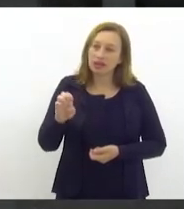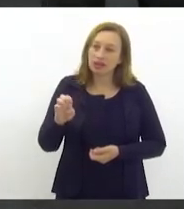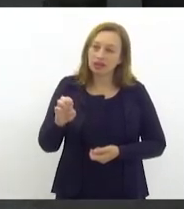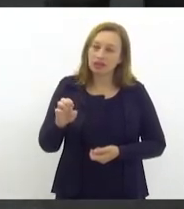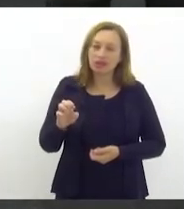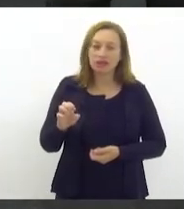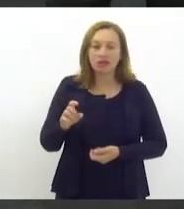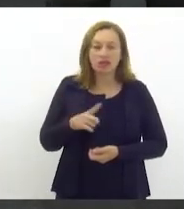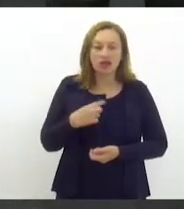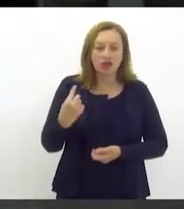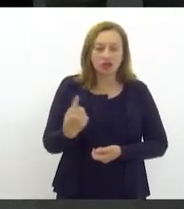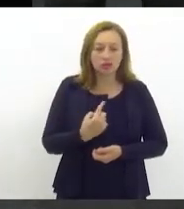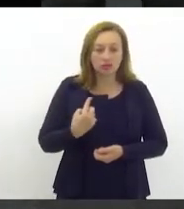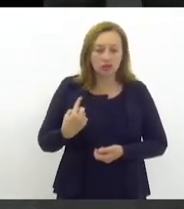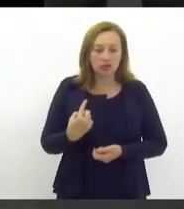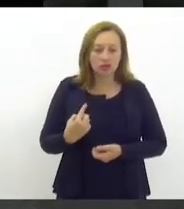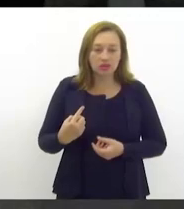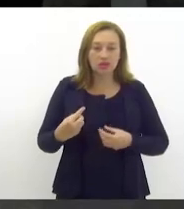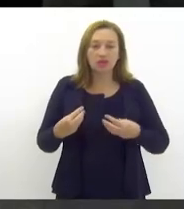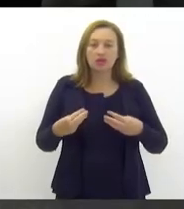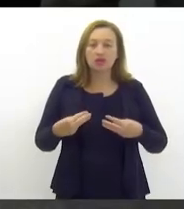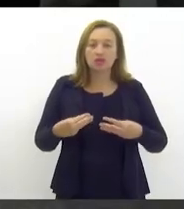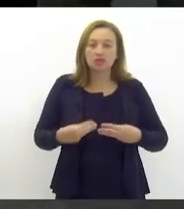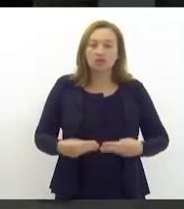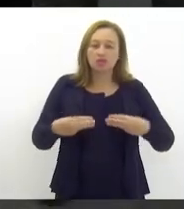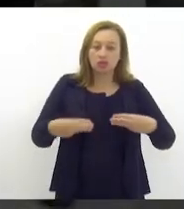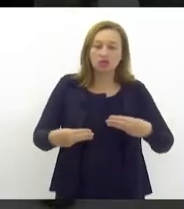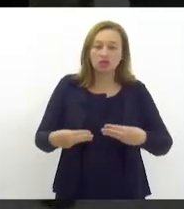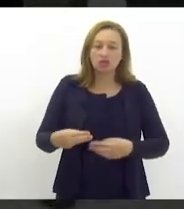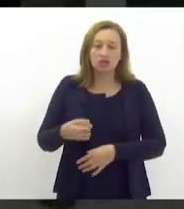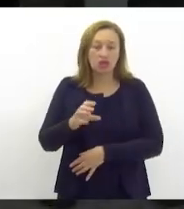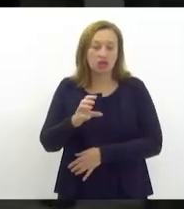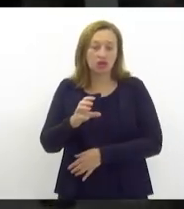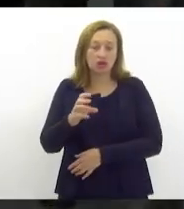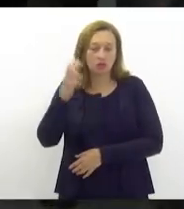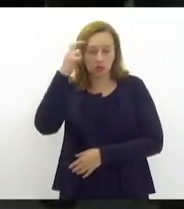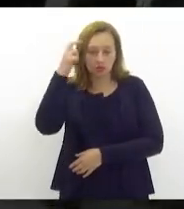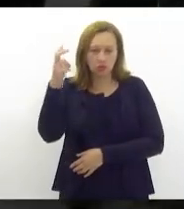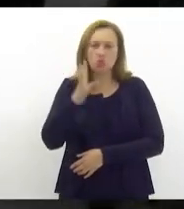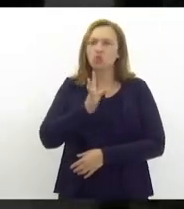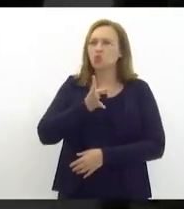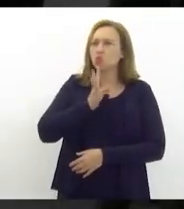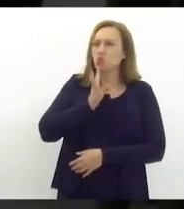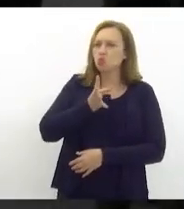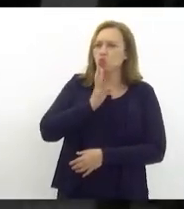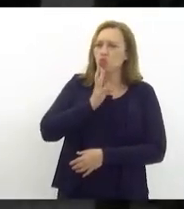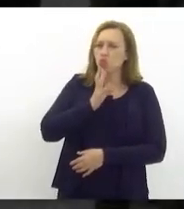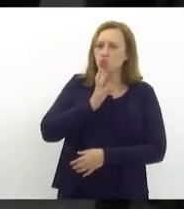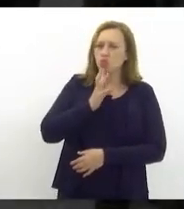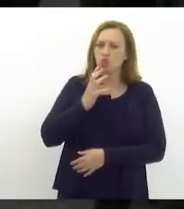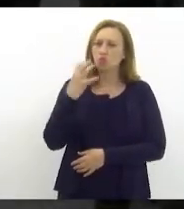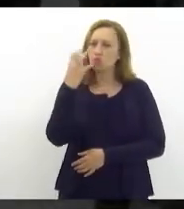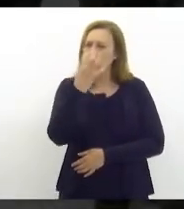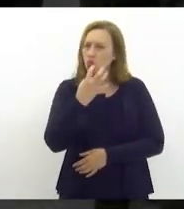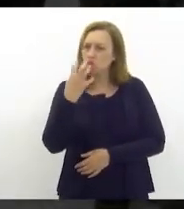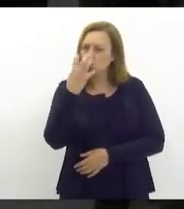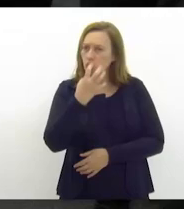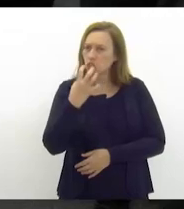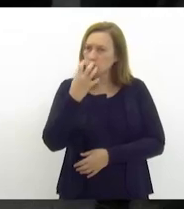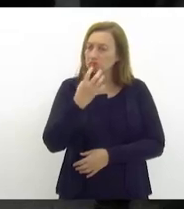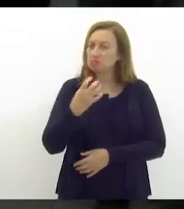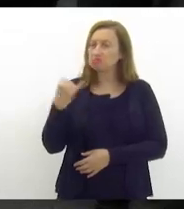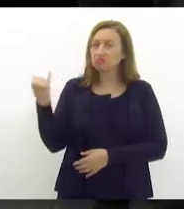é a nossa ministra da Cultura. Eu conheço a Margarete Menezes, uma cantora popular